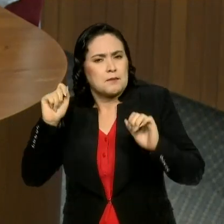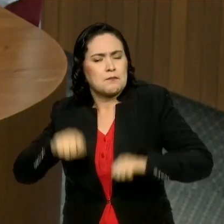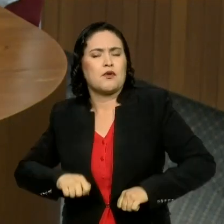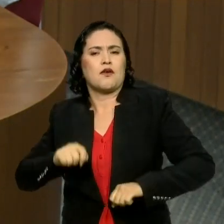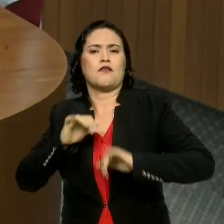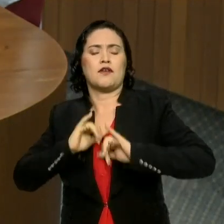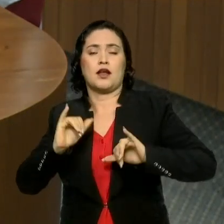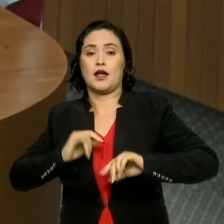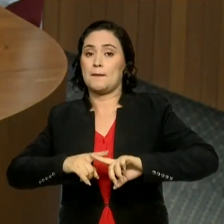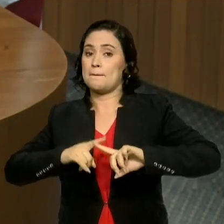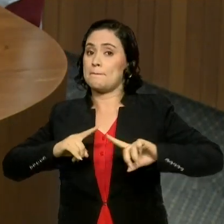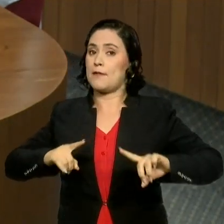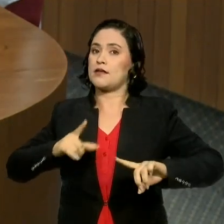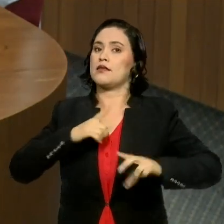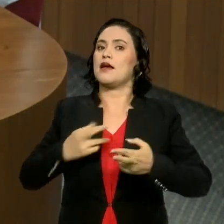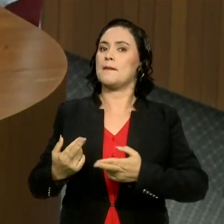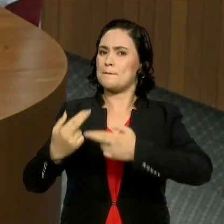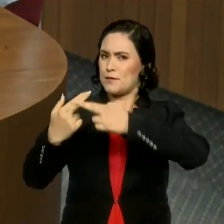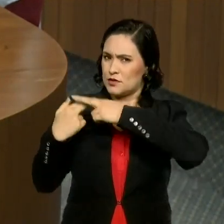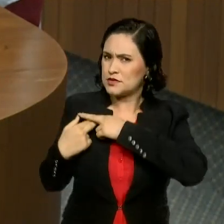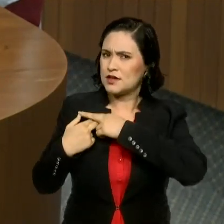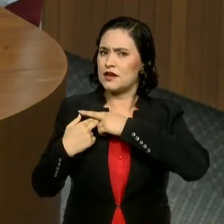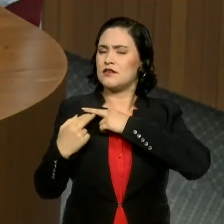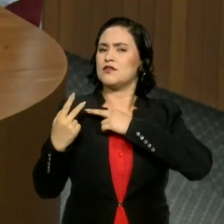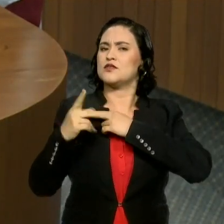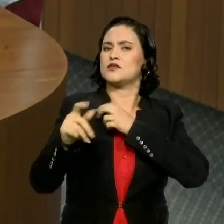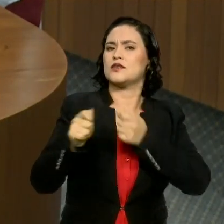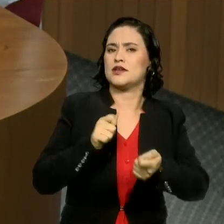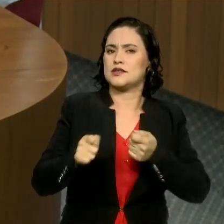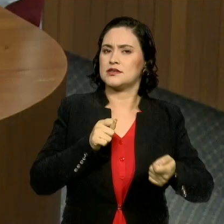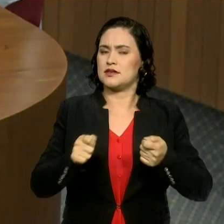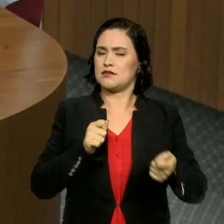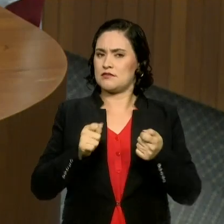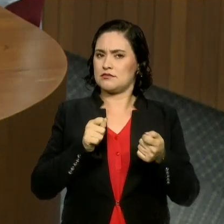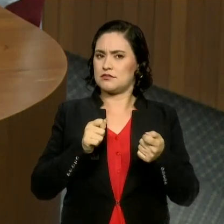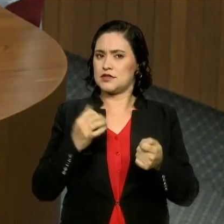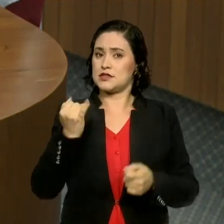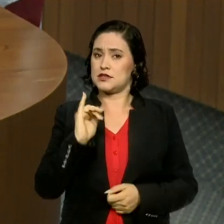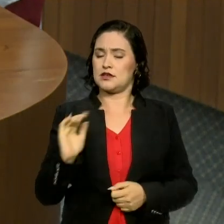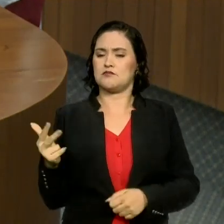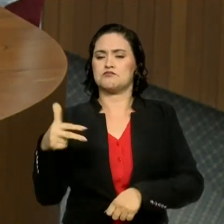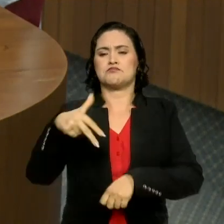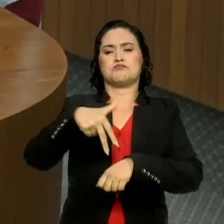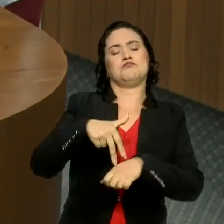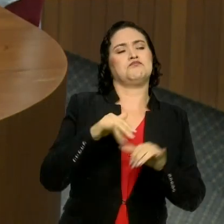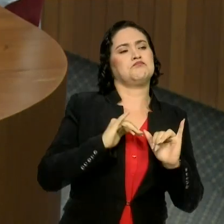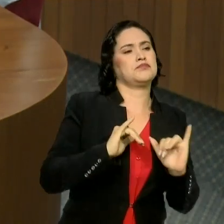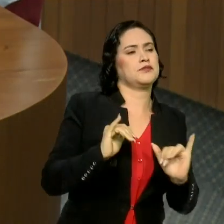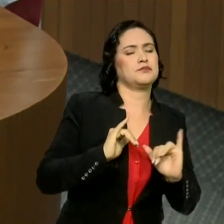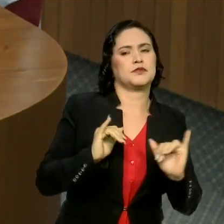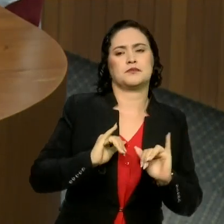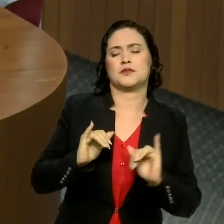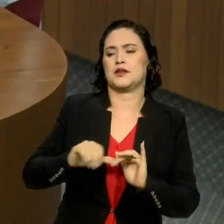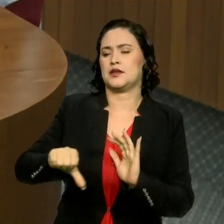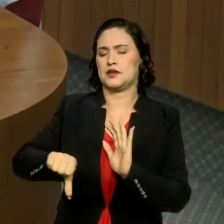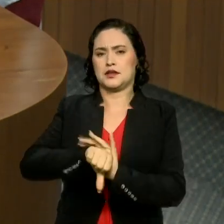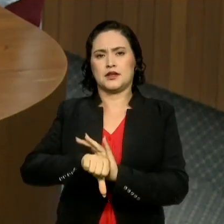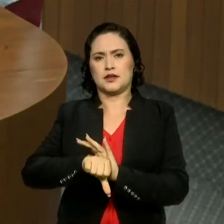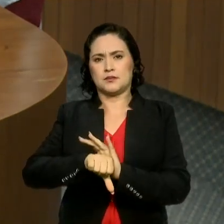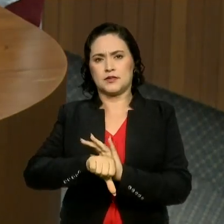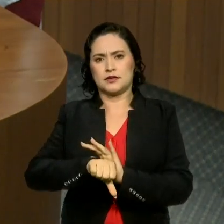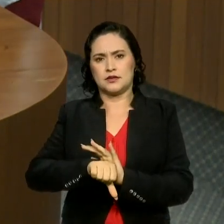e tenha responsabilidade sobre seus atos. Se vem à tribuna fazer imputação de crime a determinadas